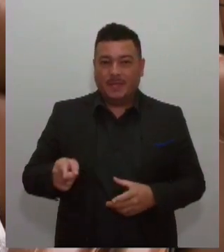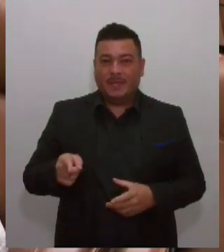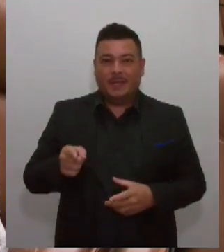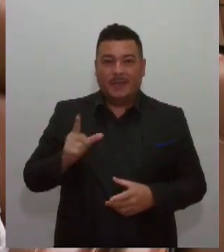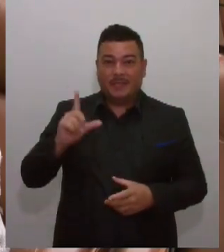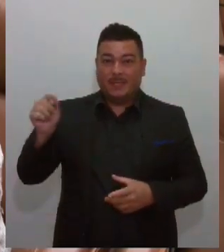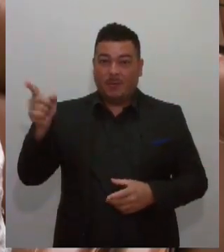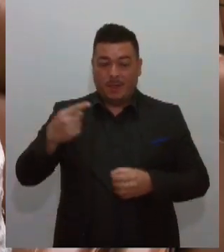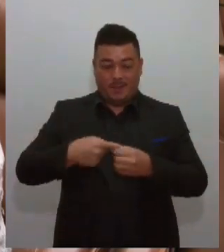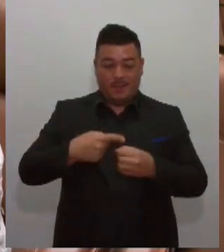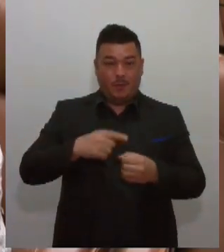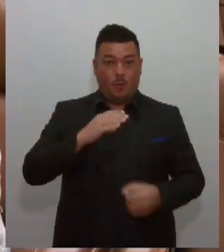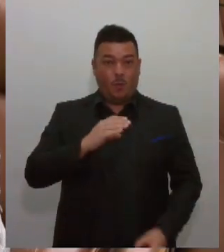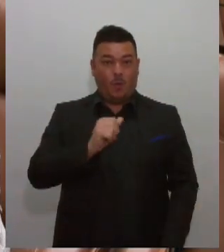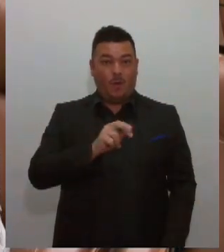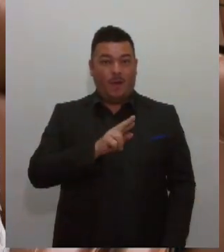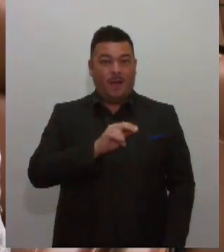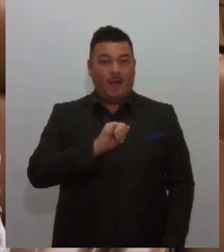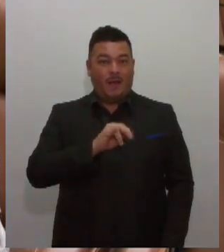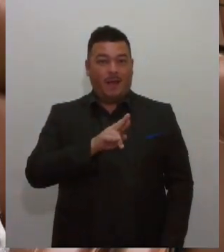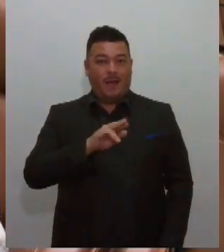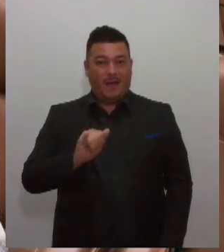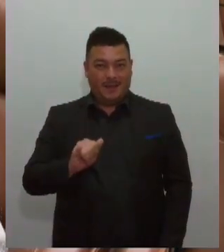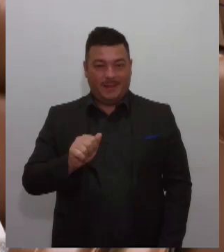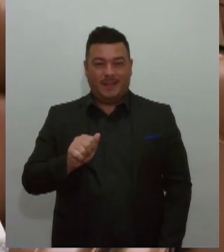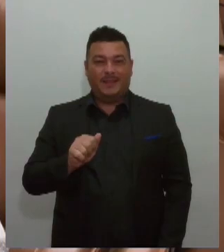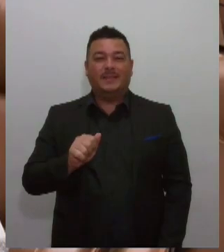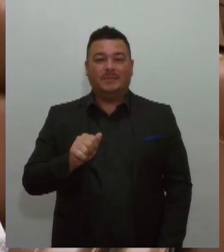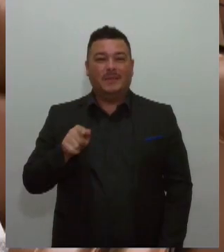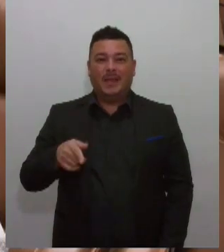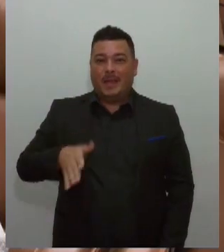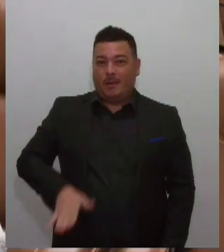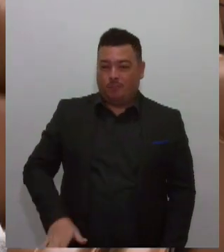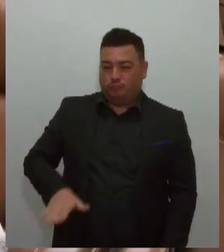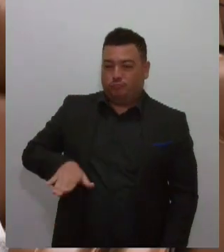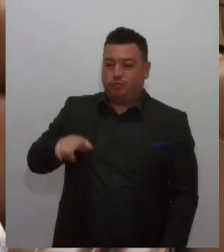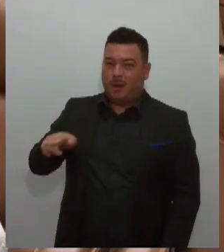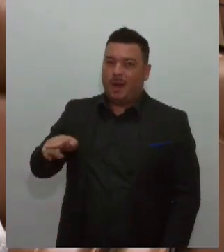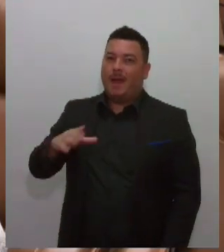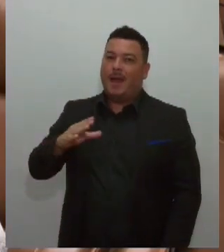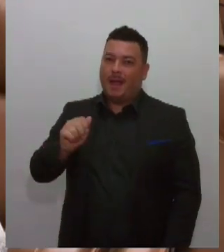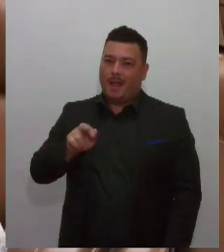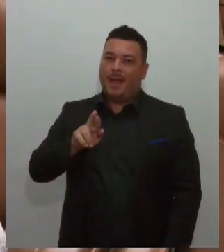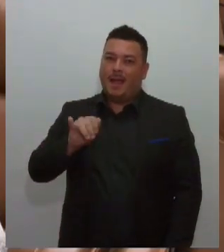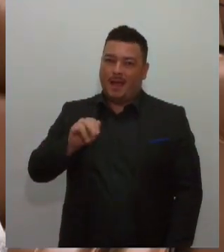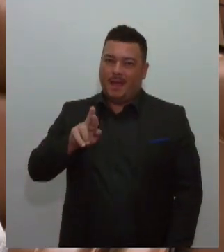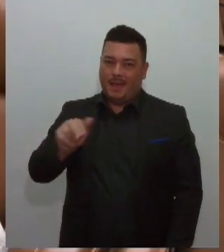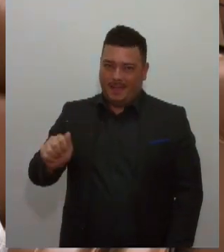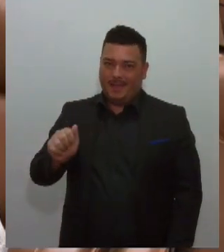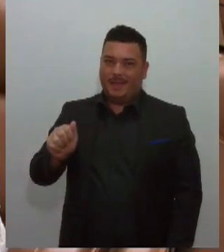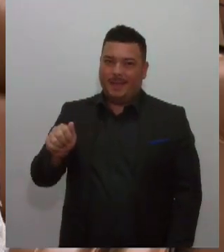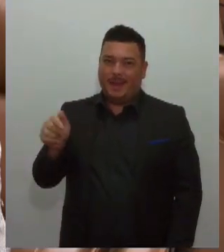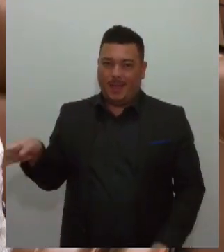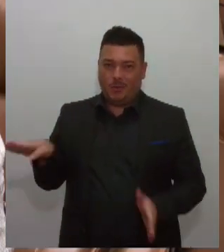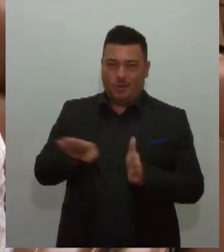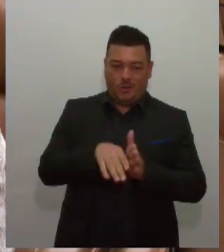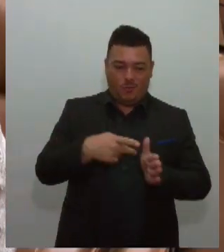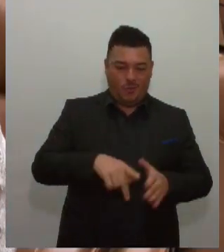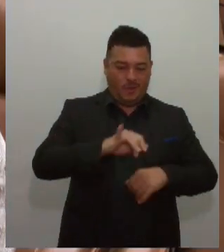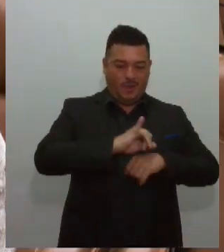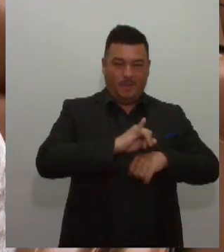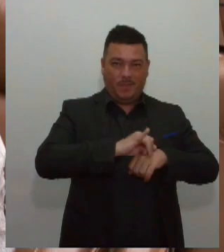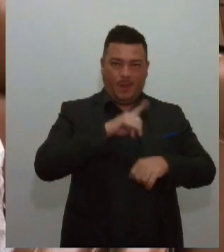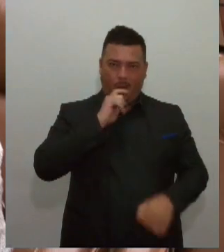de ser baiano, ele passou toda a infância em Carira, saiu lá de Carira e chegou aqui em Aracaju para enfrentar, né?